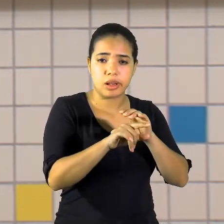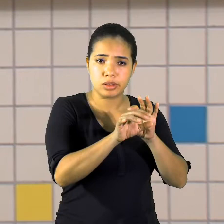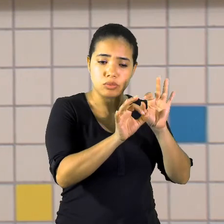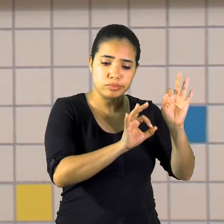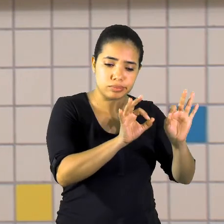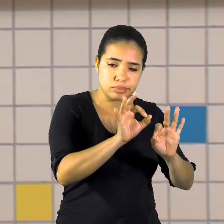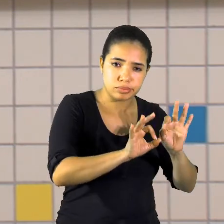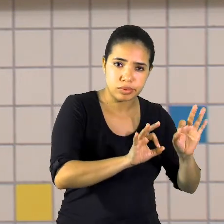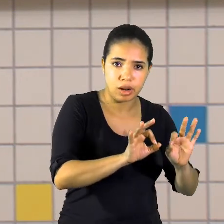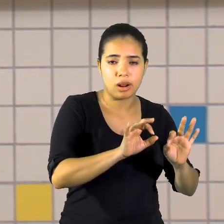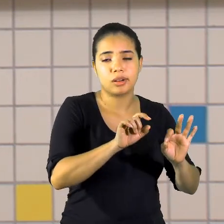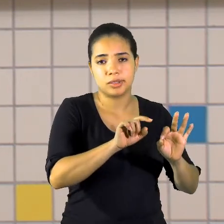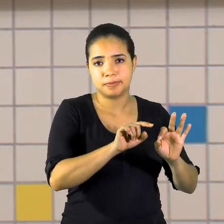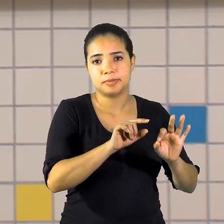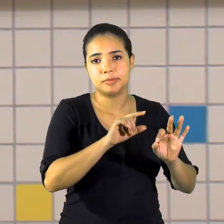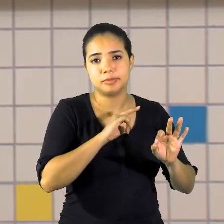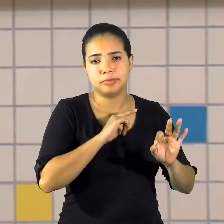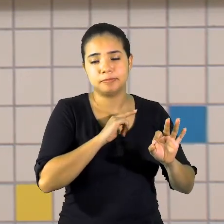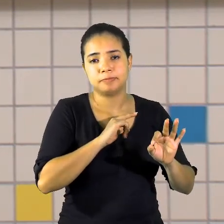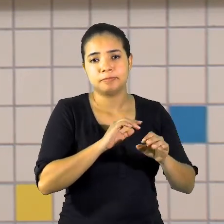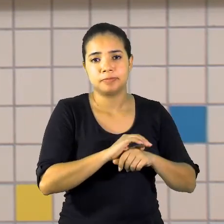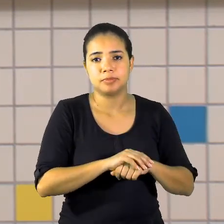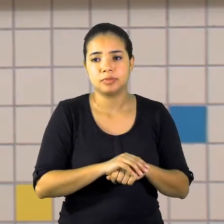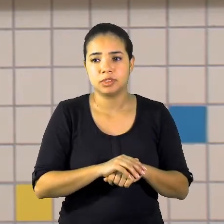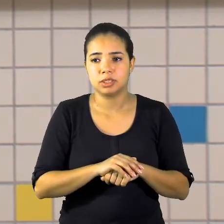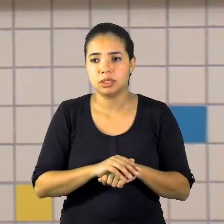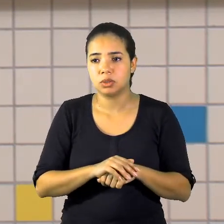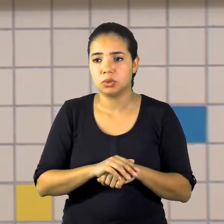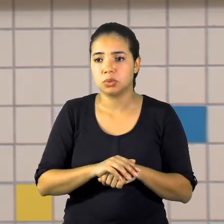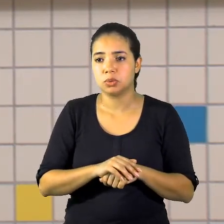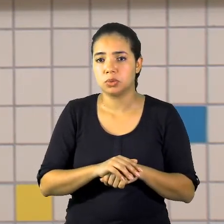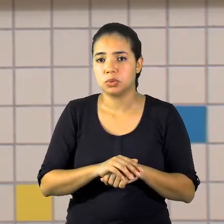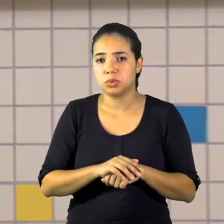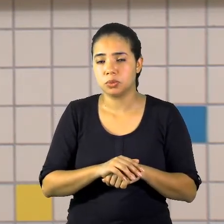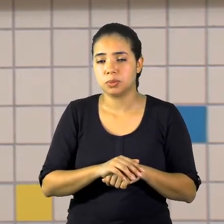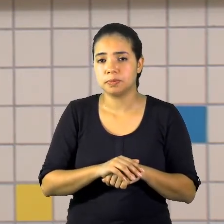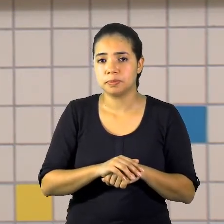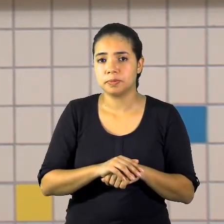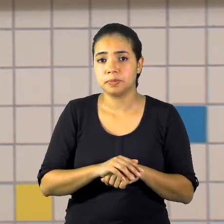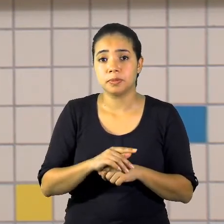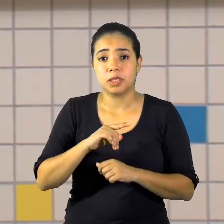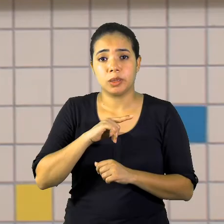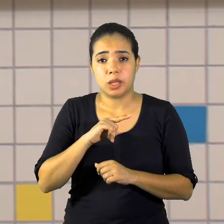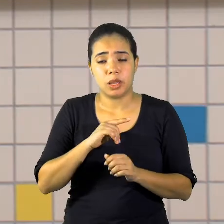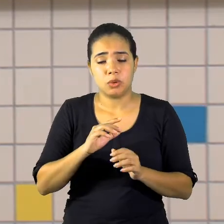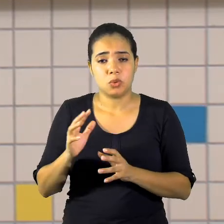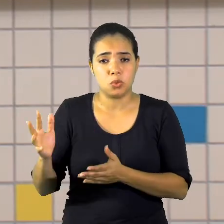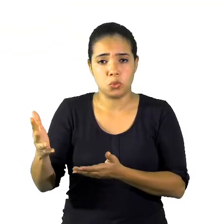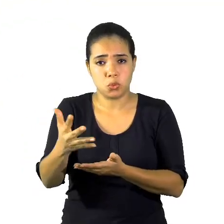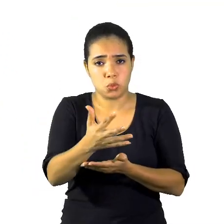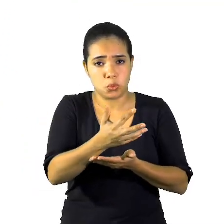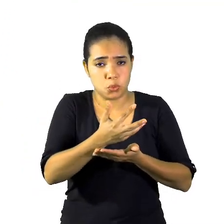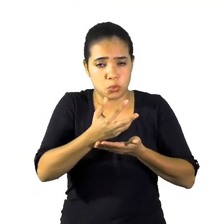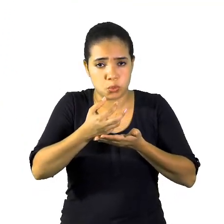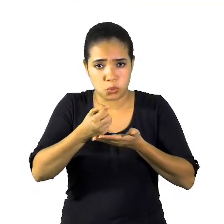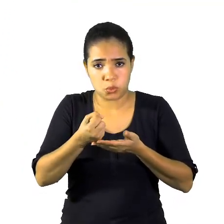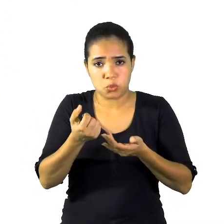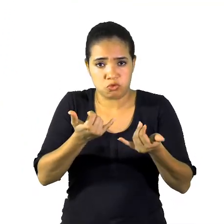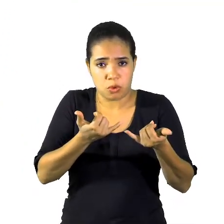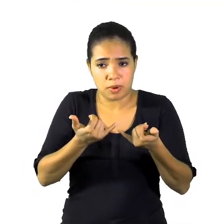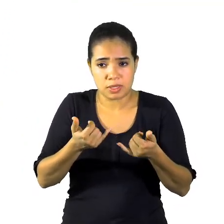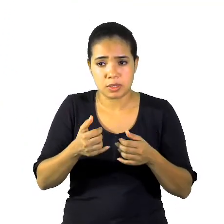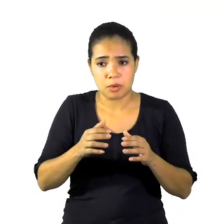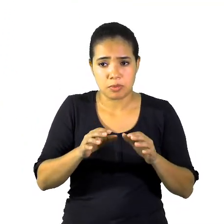manipuladas, elas vão ser exatamente, vão levar em consideração esses dados. Eu coloquei uma imagenzinha